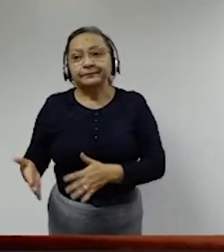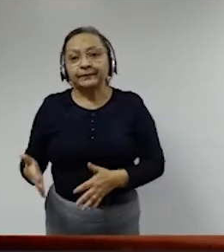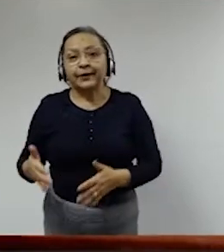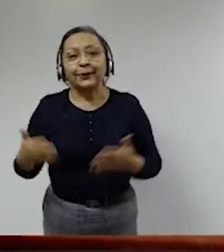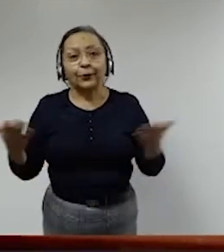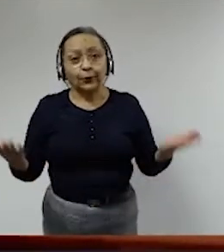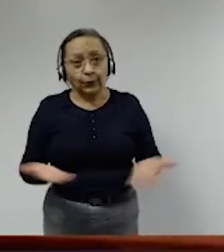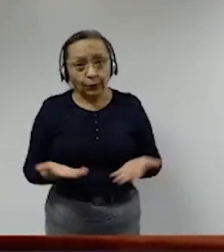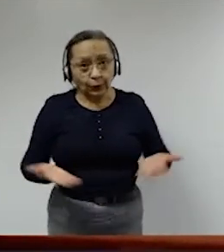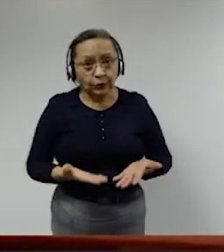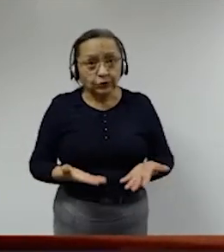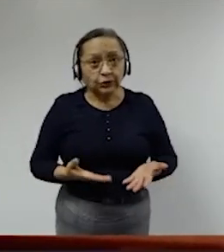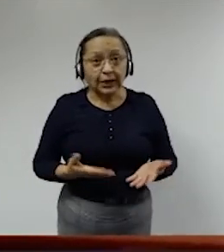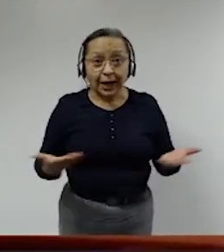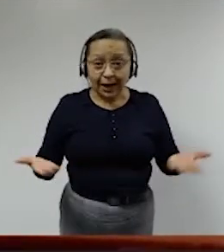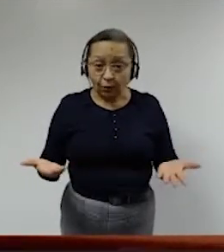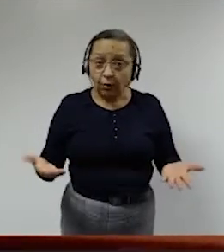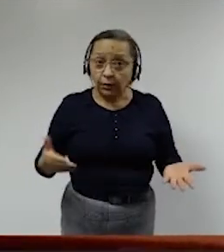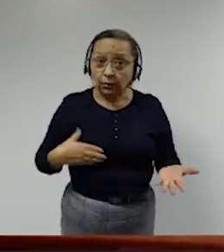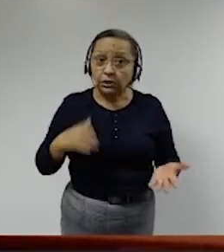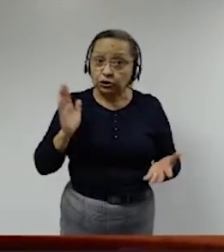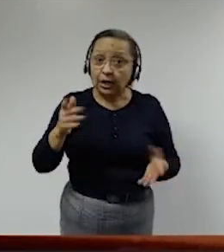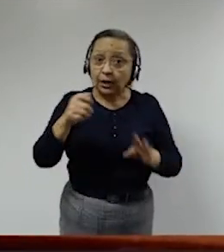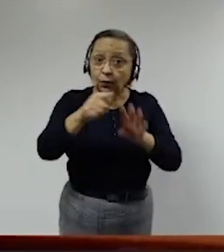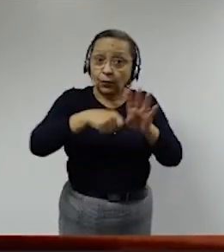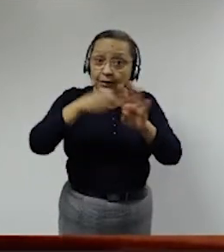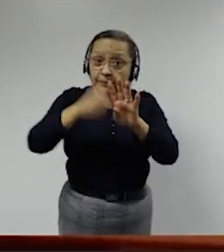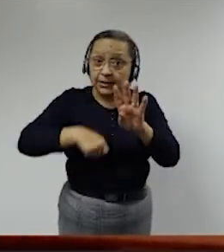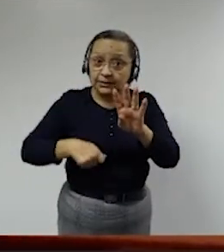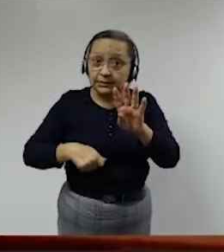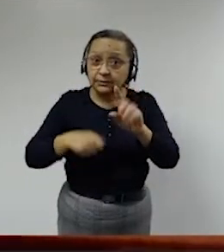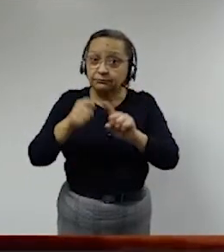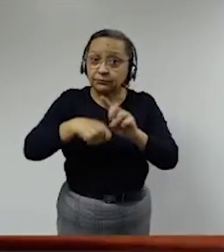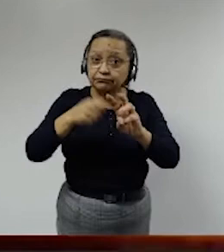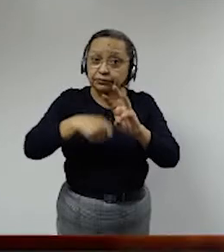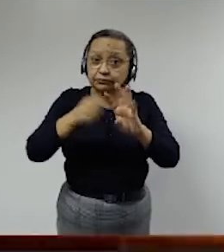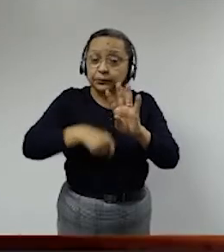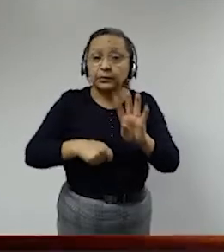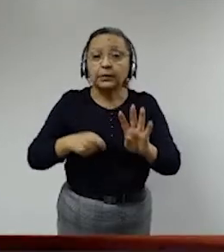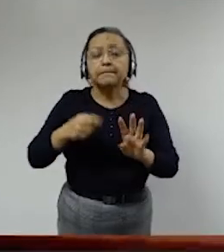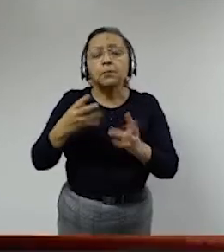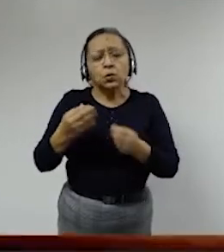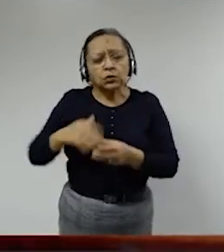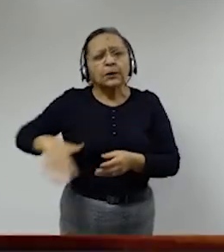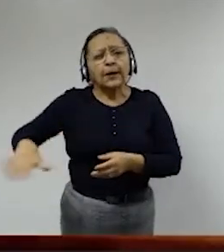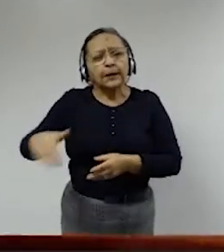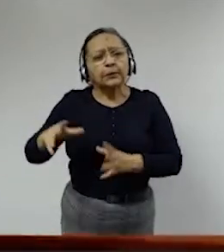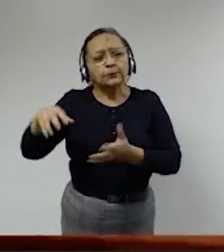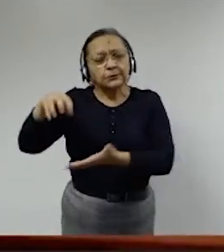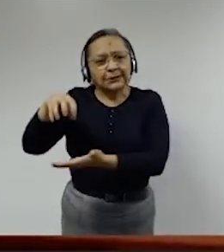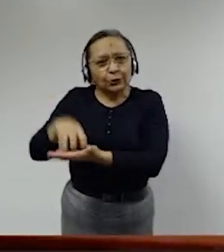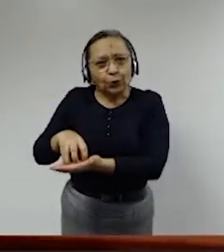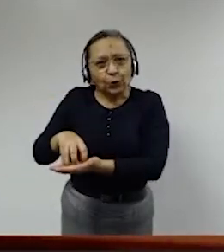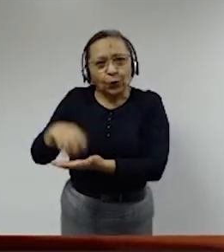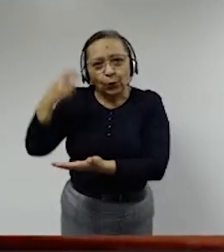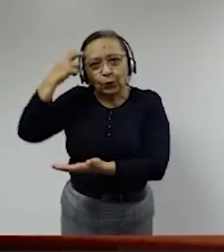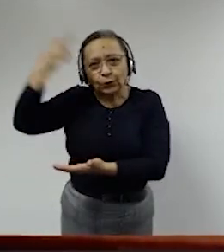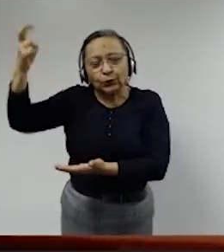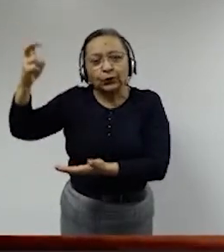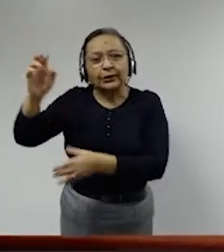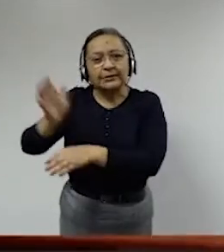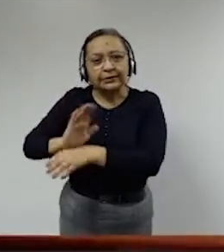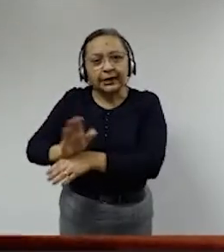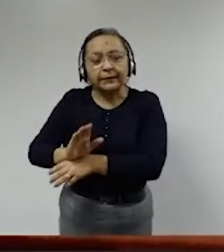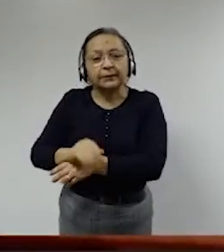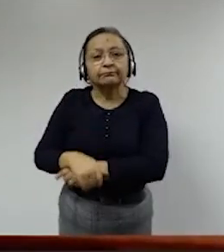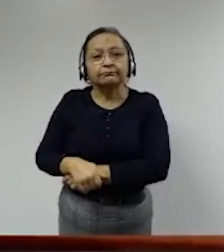E houve, durante esses 4 meses, muita dificuldade também por parte do setor de apoio de política pública